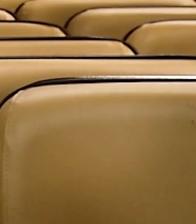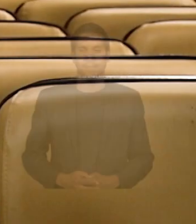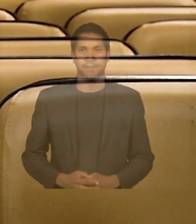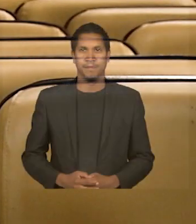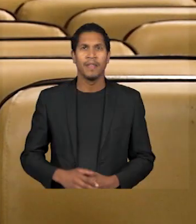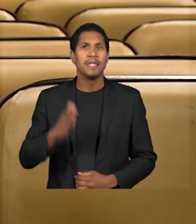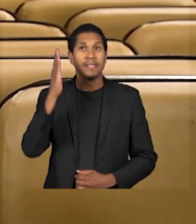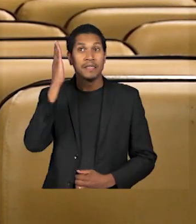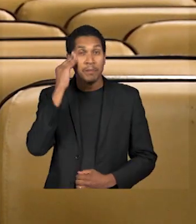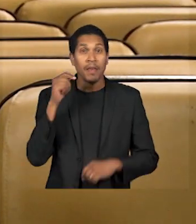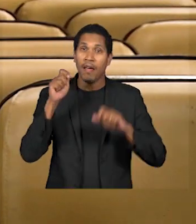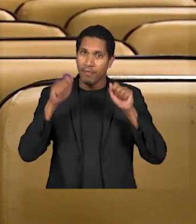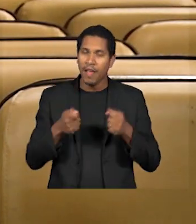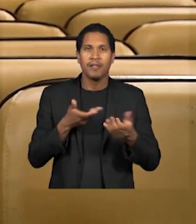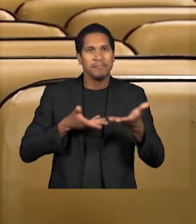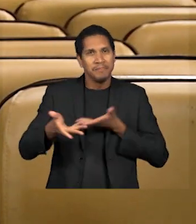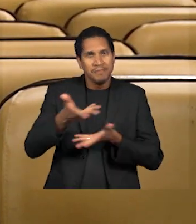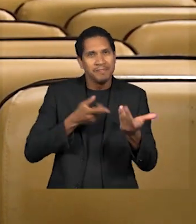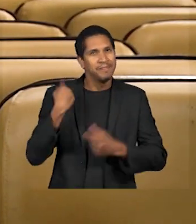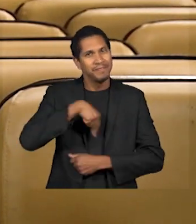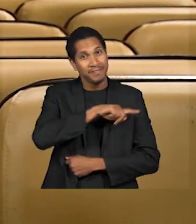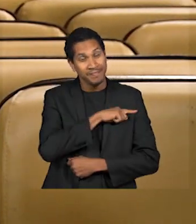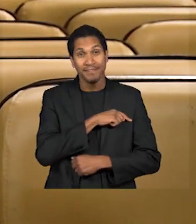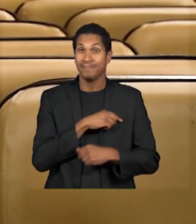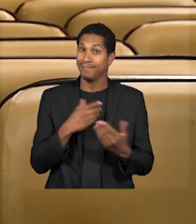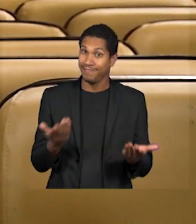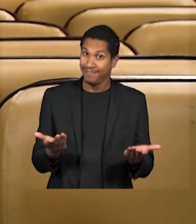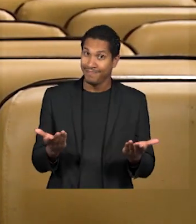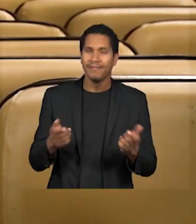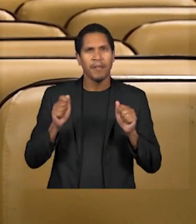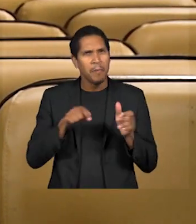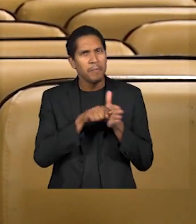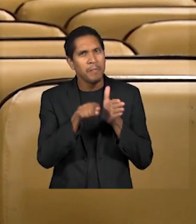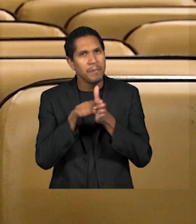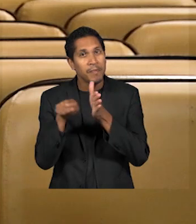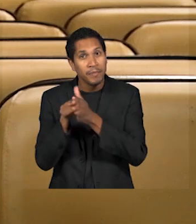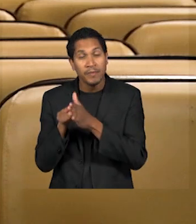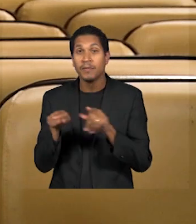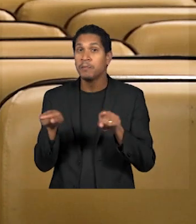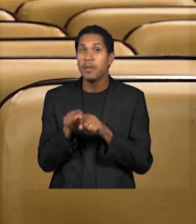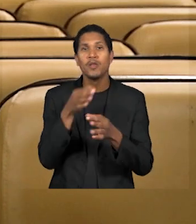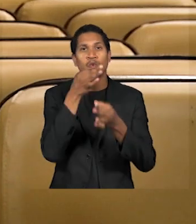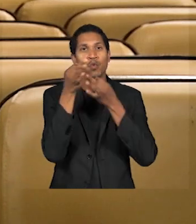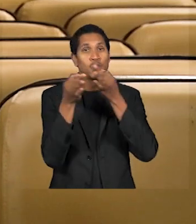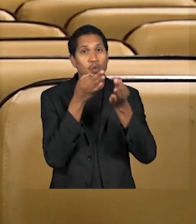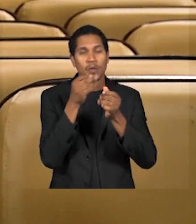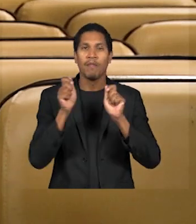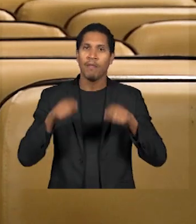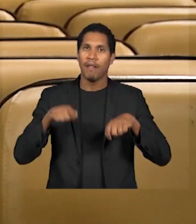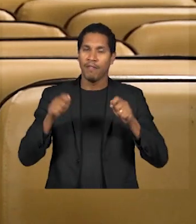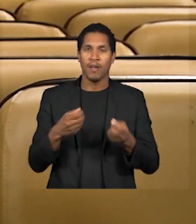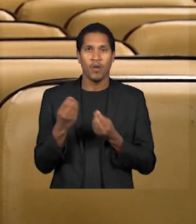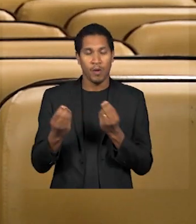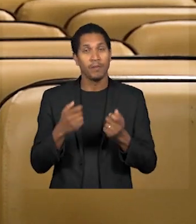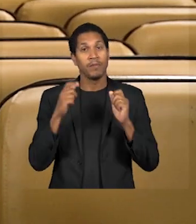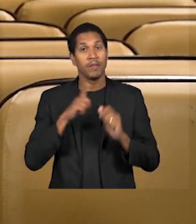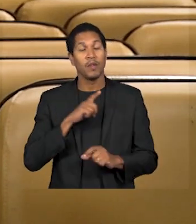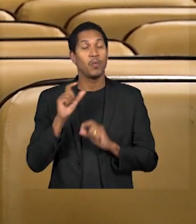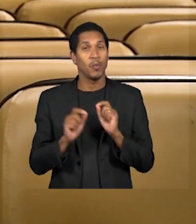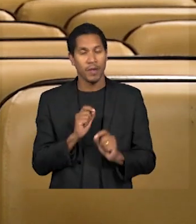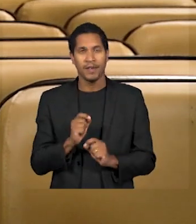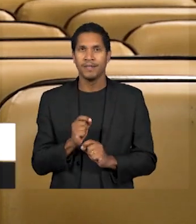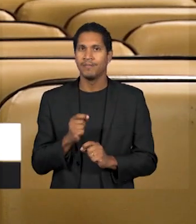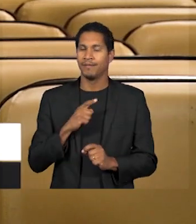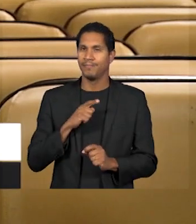Você sabia que pode interagir com o nosso programa? Fazer perguntas, mandar sugestões, basta apontar a câmera do